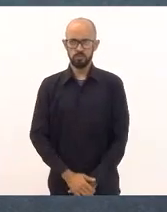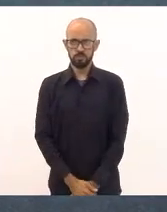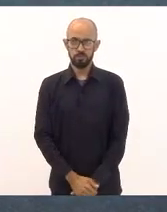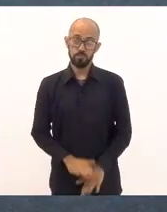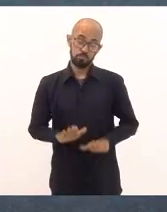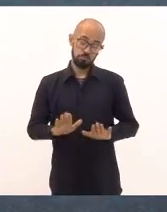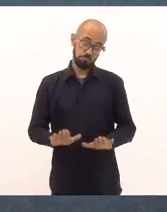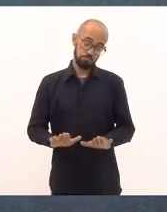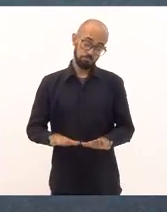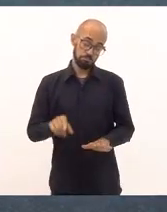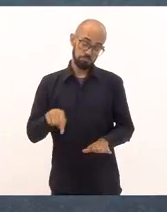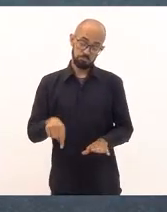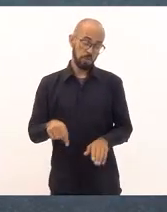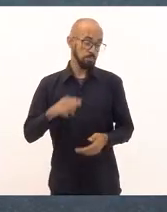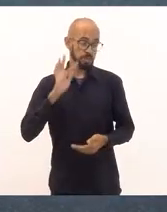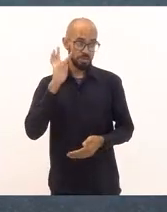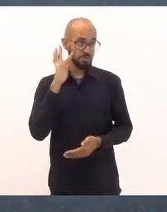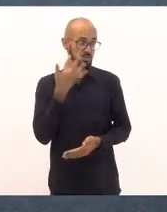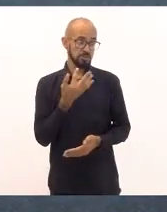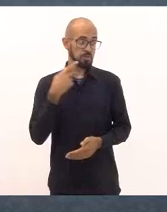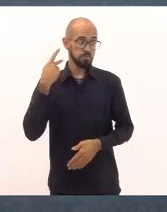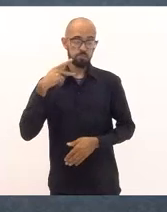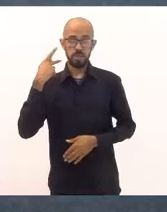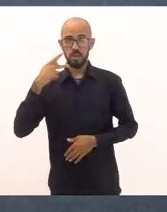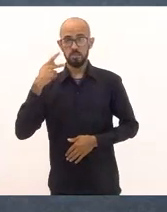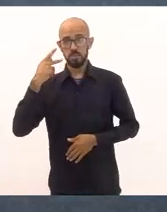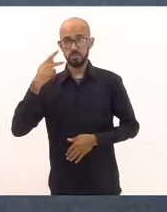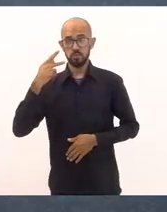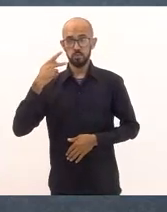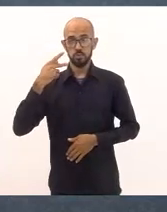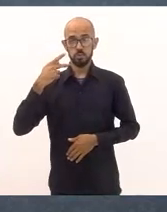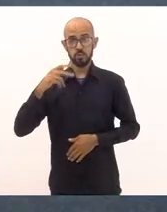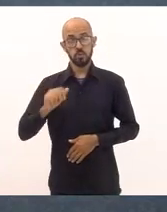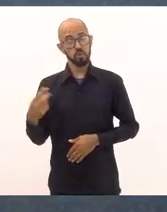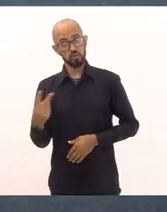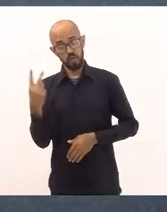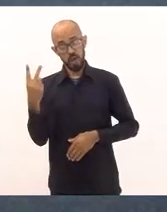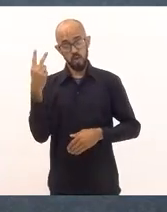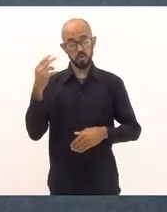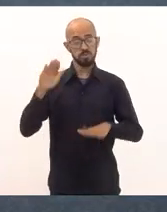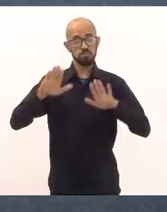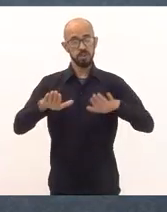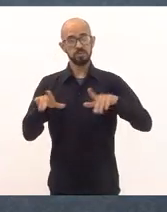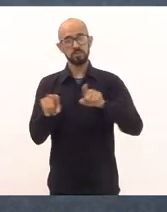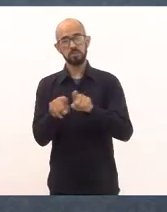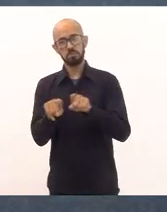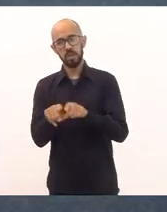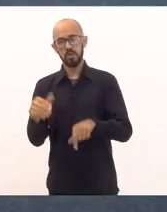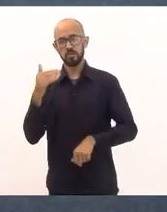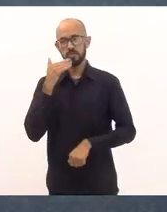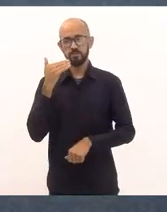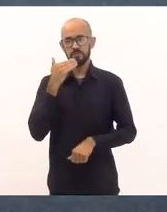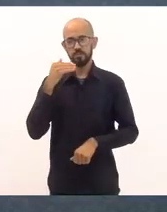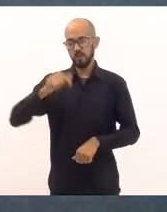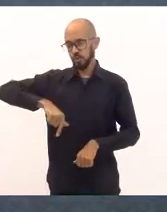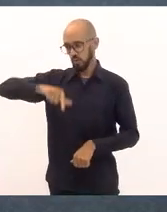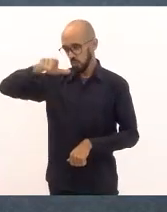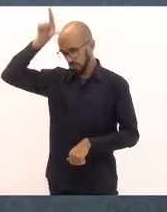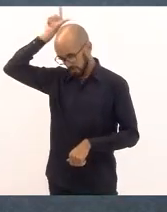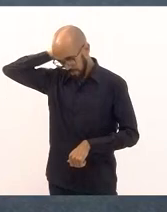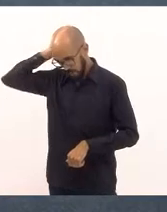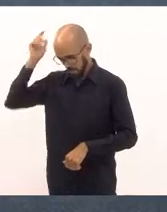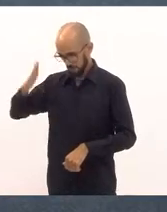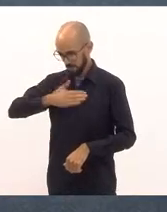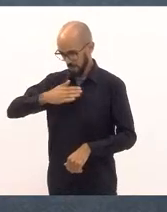Mas é o parlamento, com as suas virtudes e com os seus defeitos. Então, deputado Luiz Paulo, meu presidente,